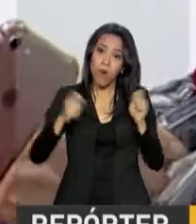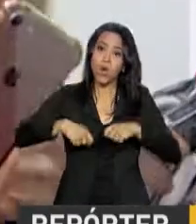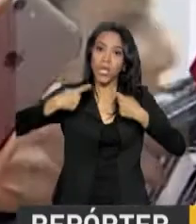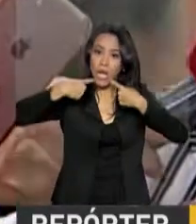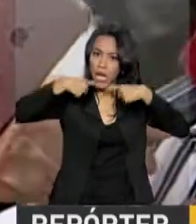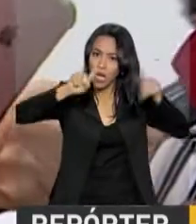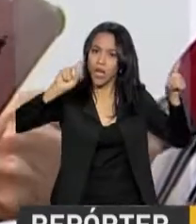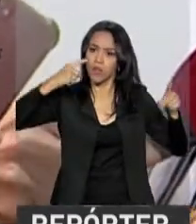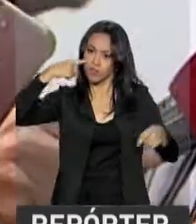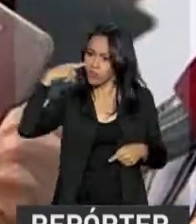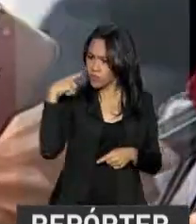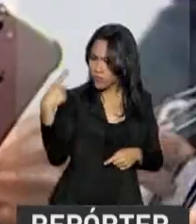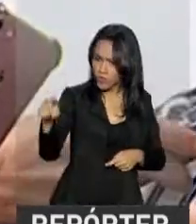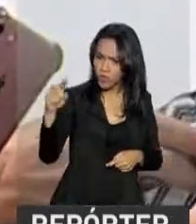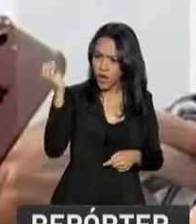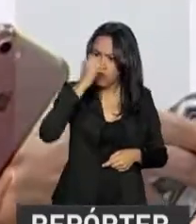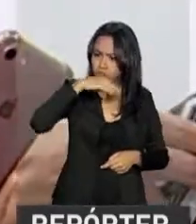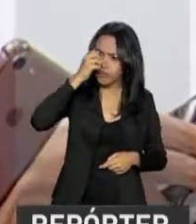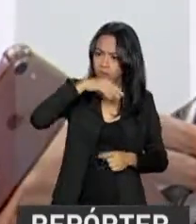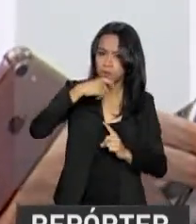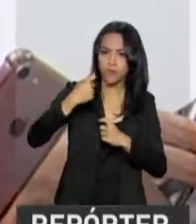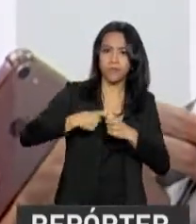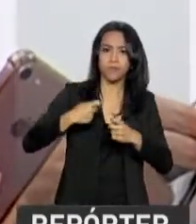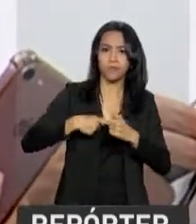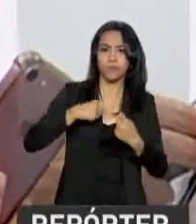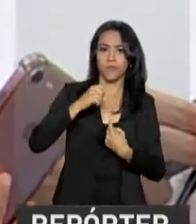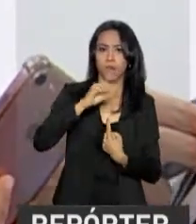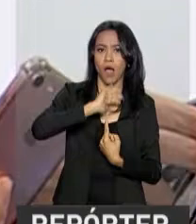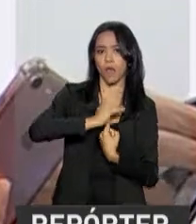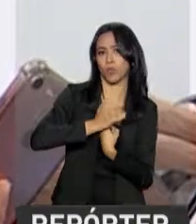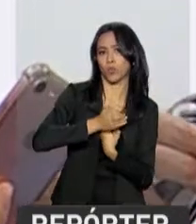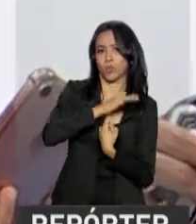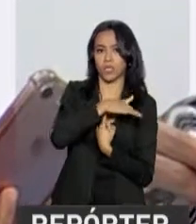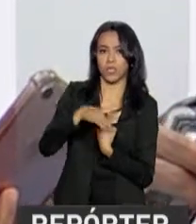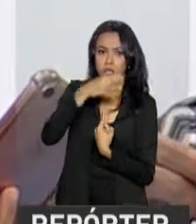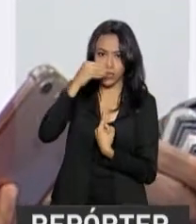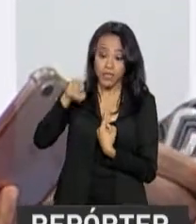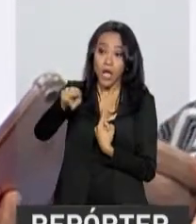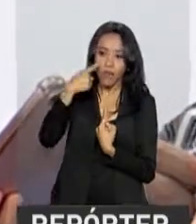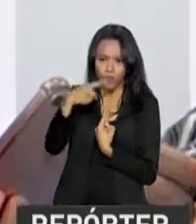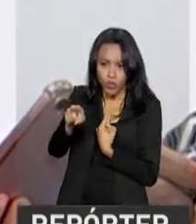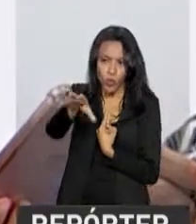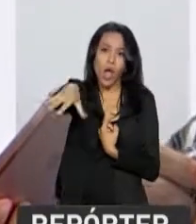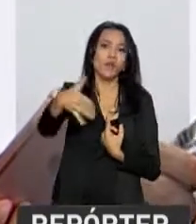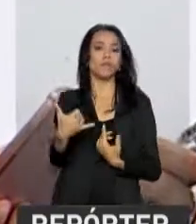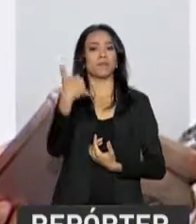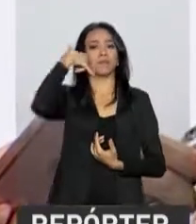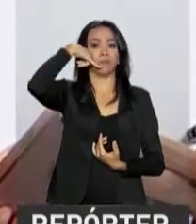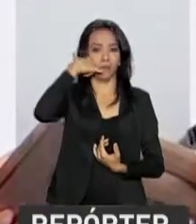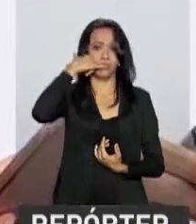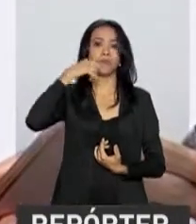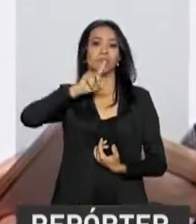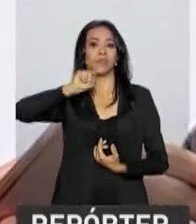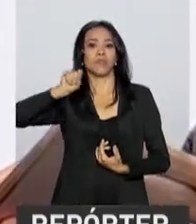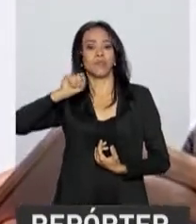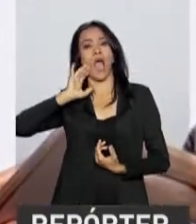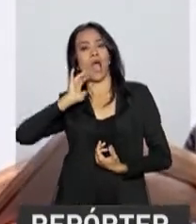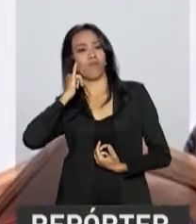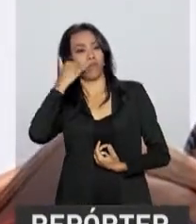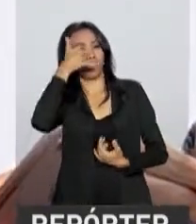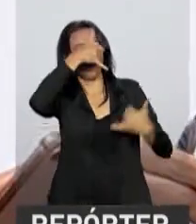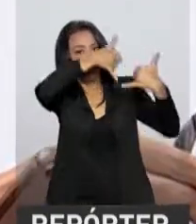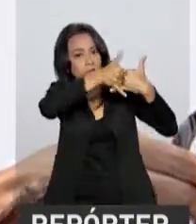denúncias formuladas anúncios esse canal depois faz a conversa com os municípios os estados para que as denúncias sejam apuradas